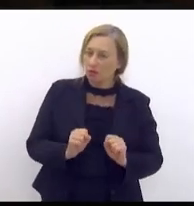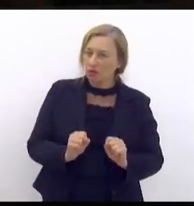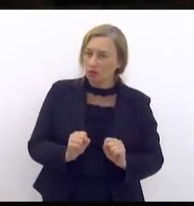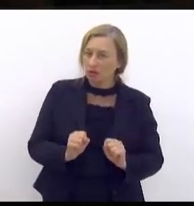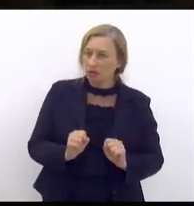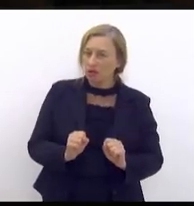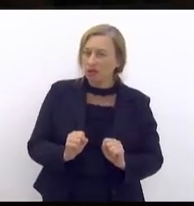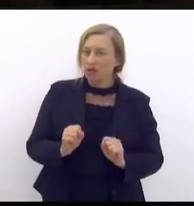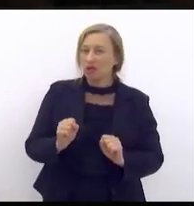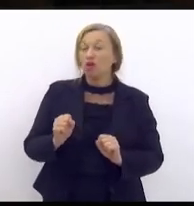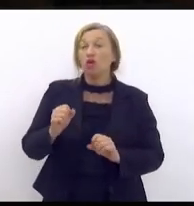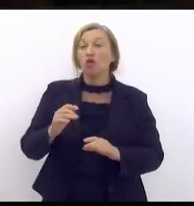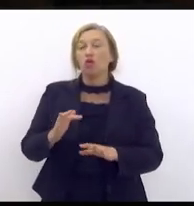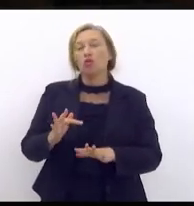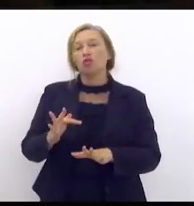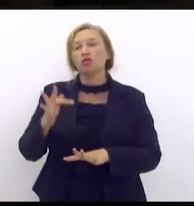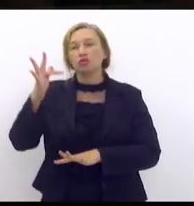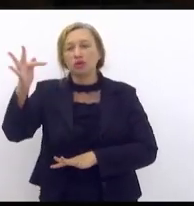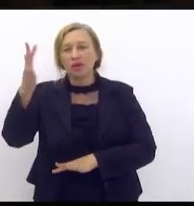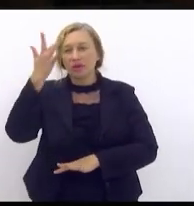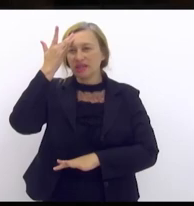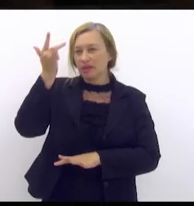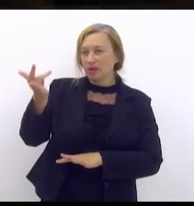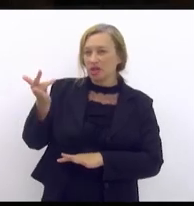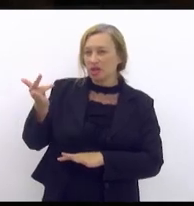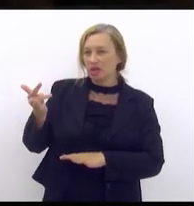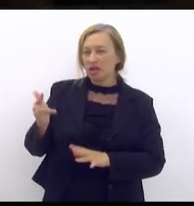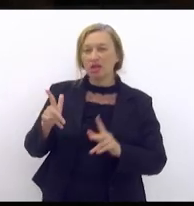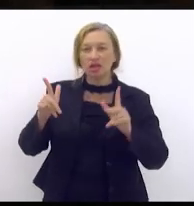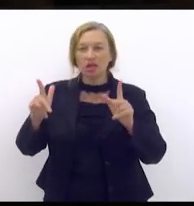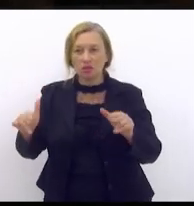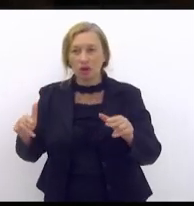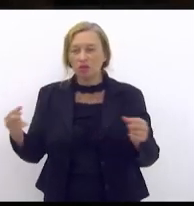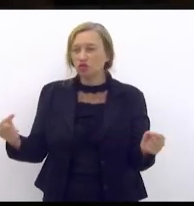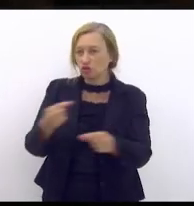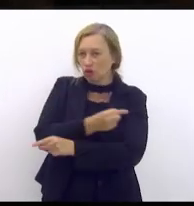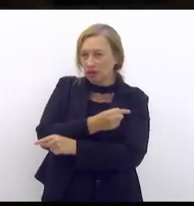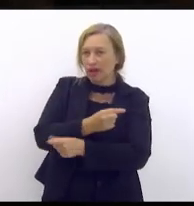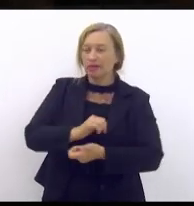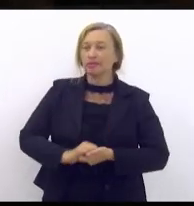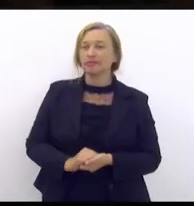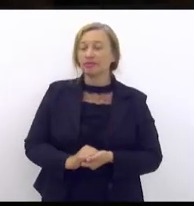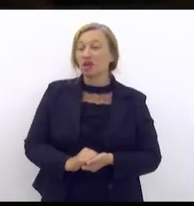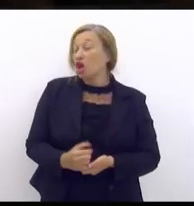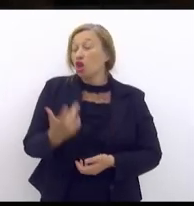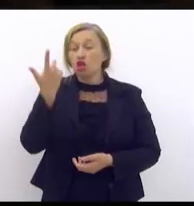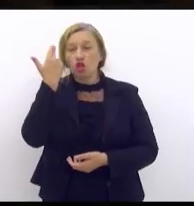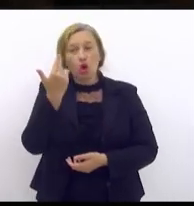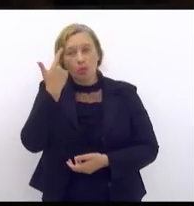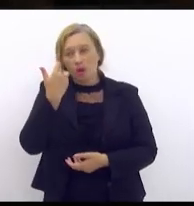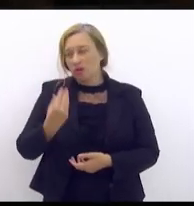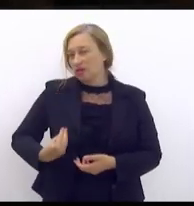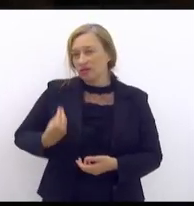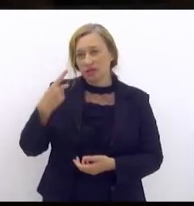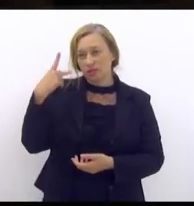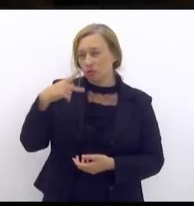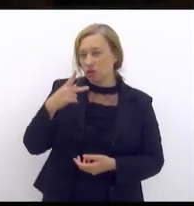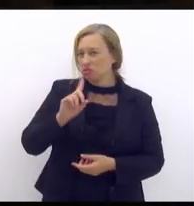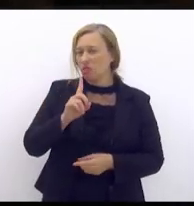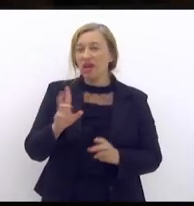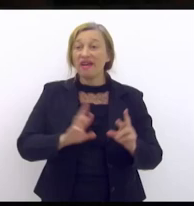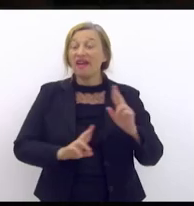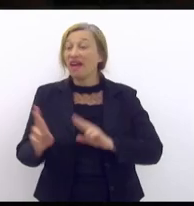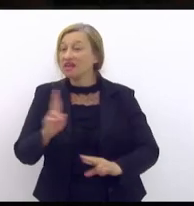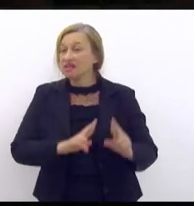amanhã. Né, deputado Iori? É da vida política. Não é em relação